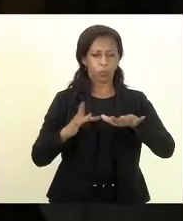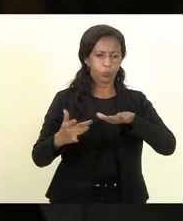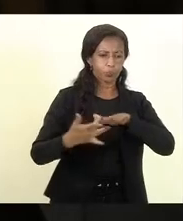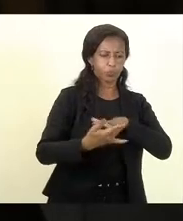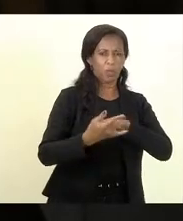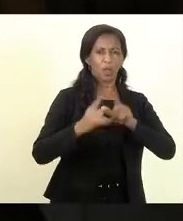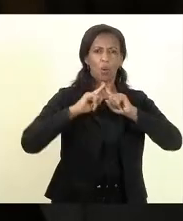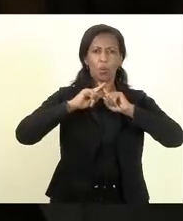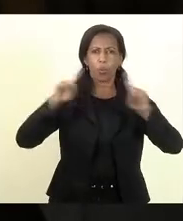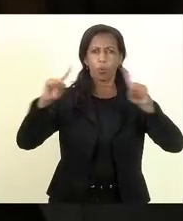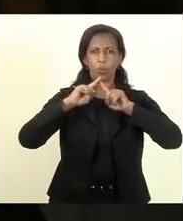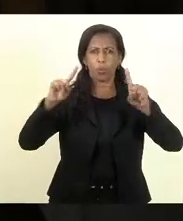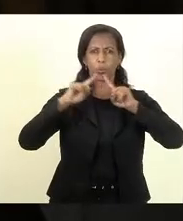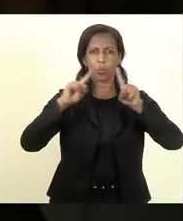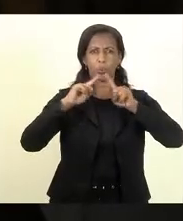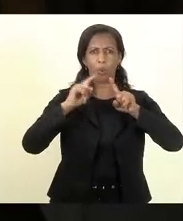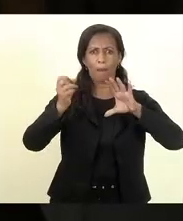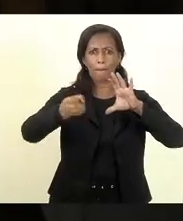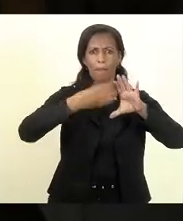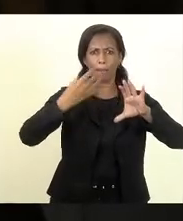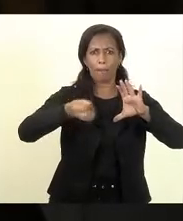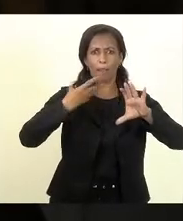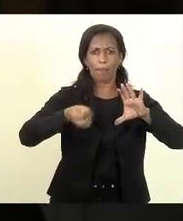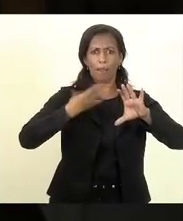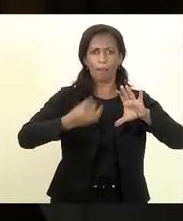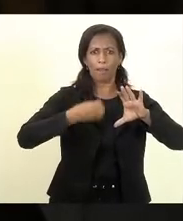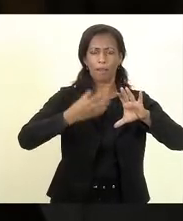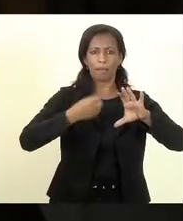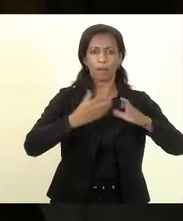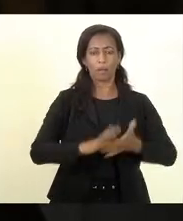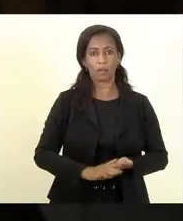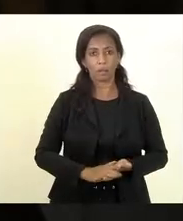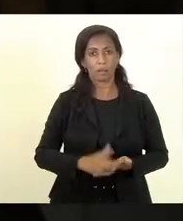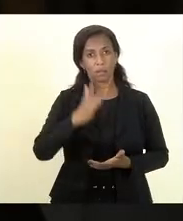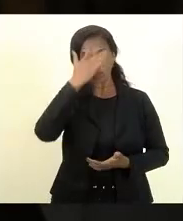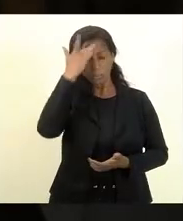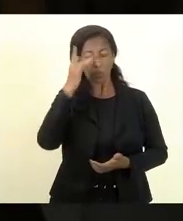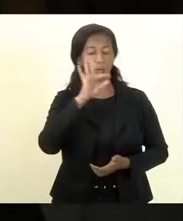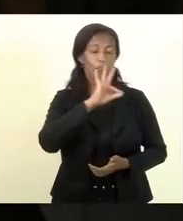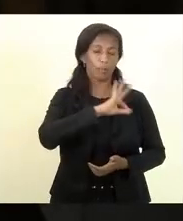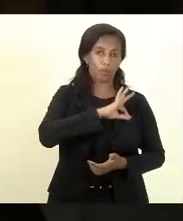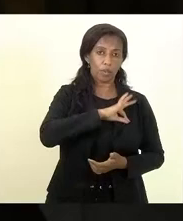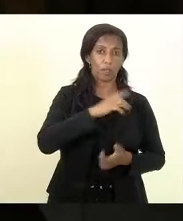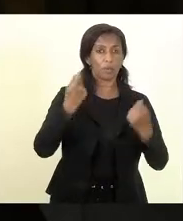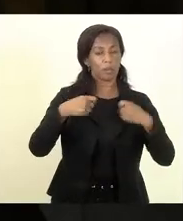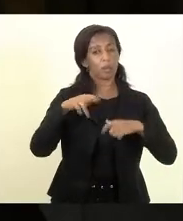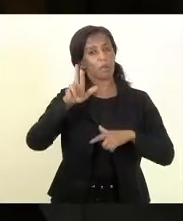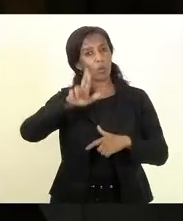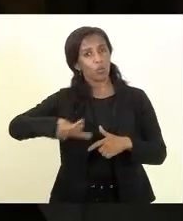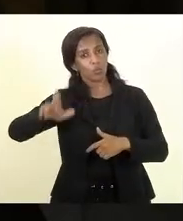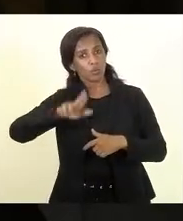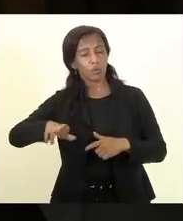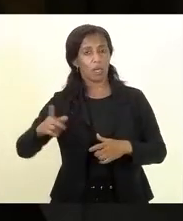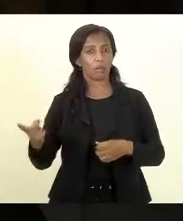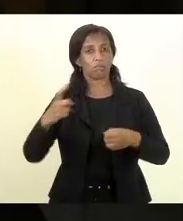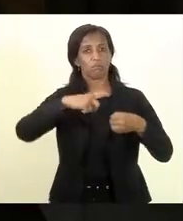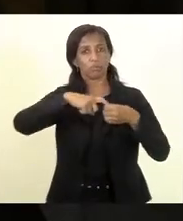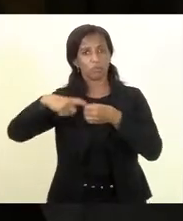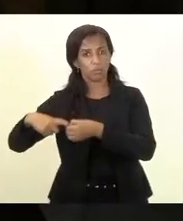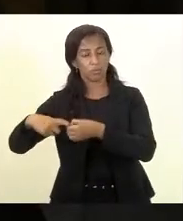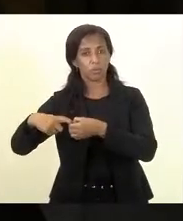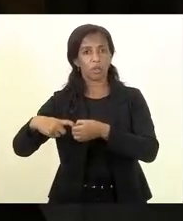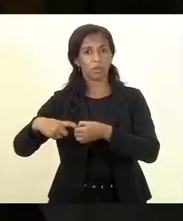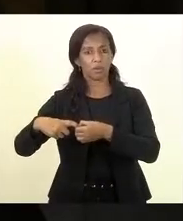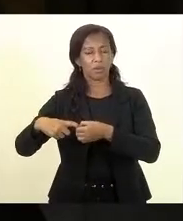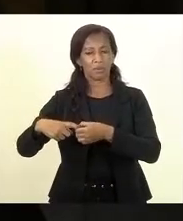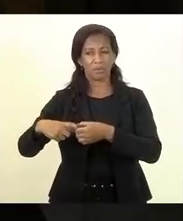diversas reclamações dos usuários, que são os policiais militares, que são os seus dependentes, das